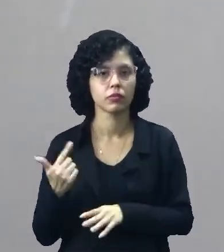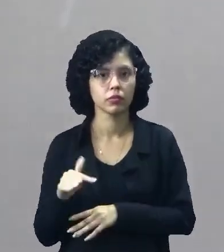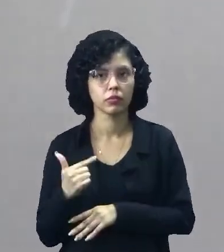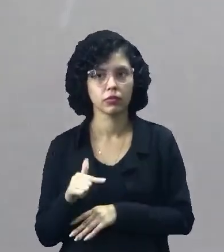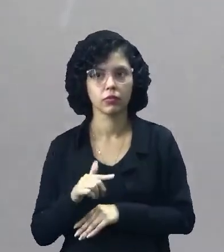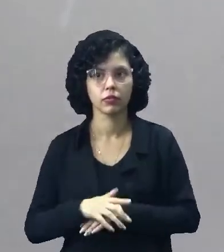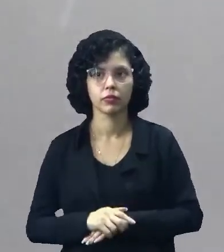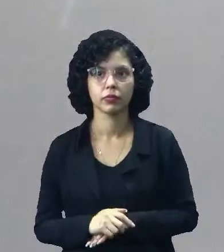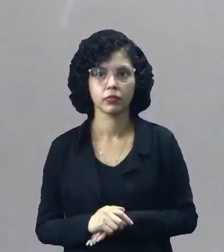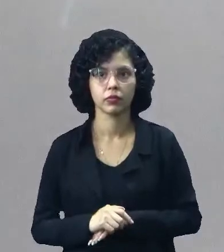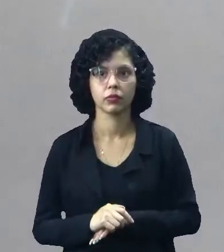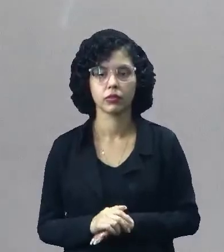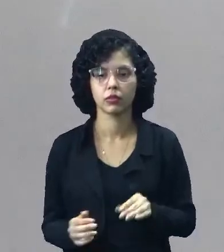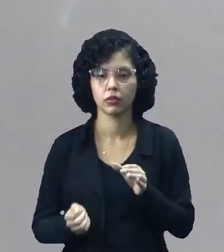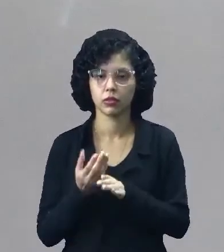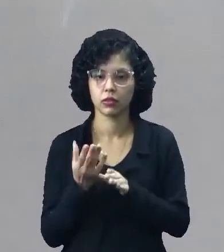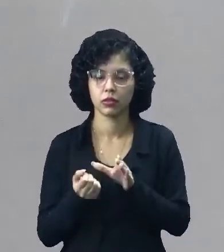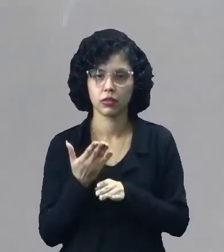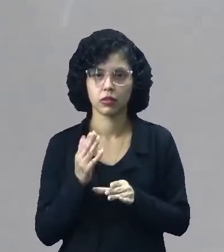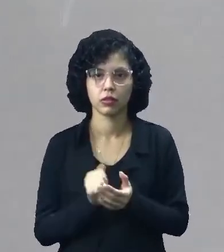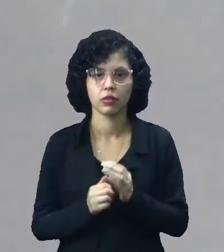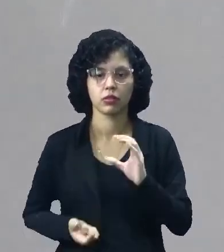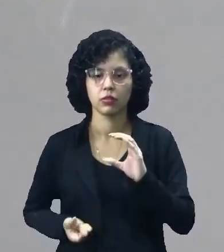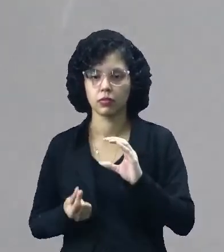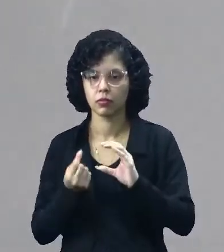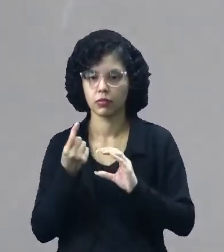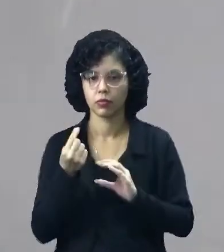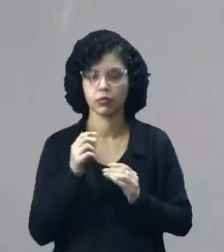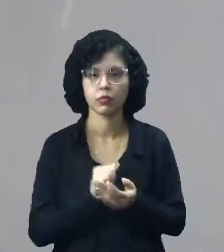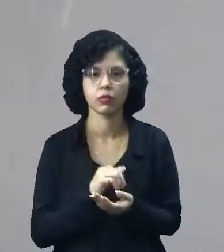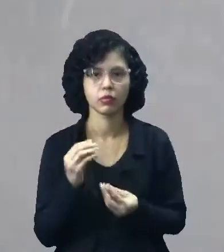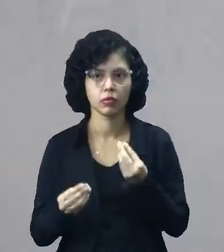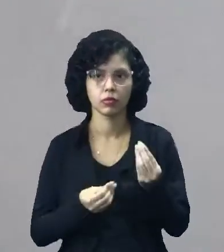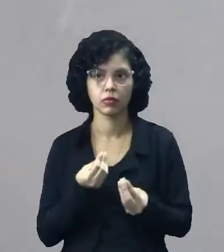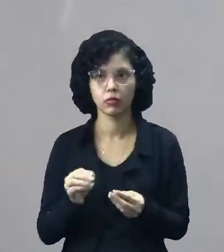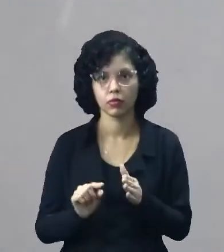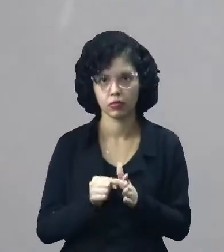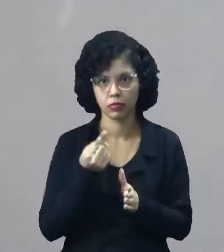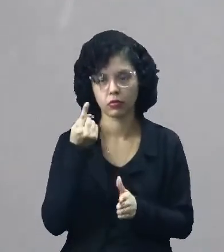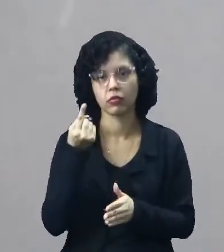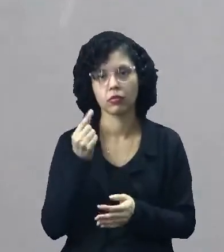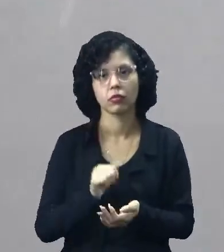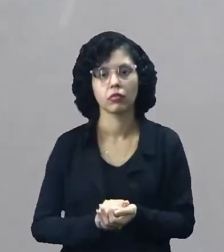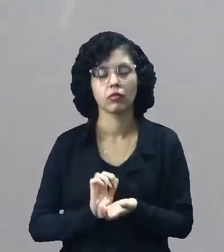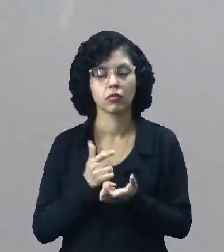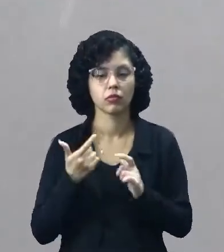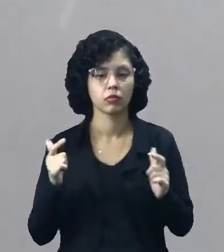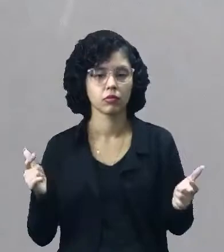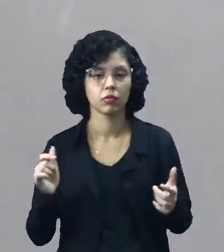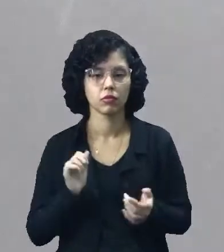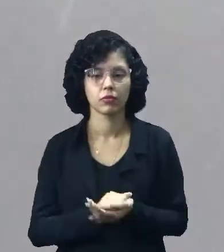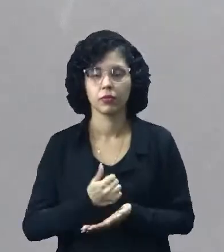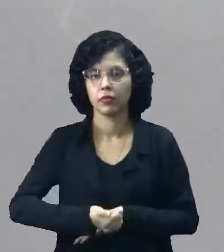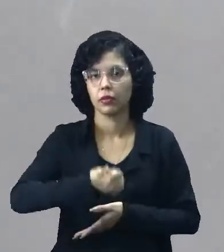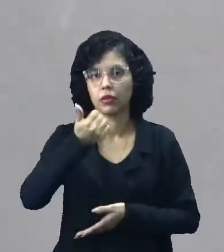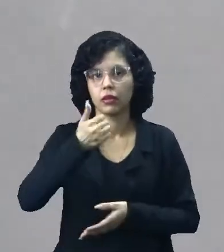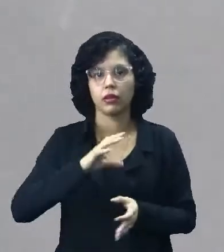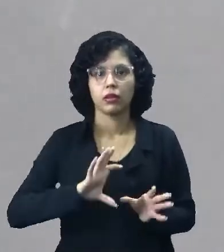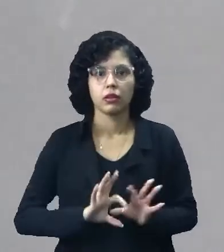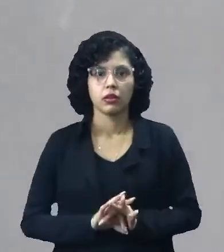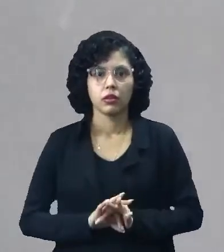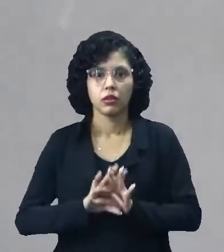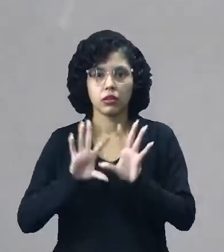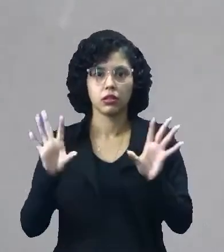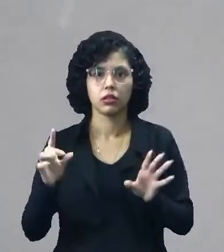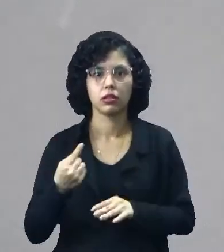de produção. O modo de produção capitalista oferece como uma das maiores vantagens, talvez a maior vantagem, a sua